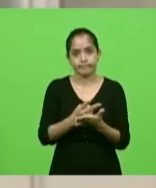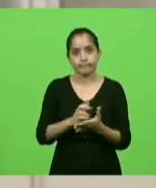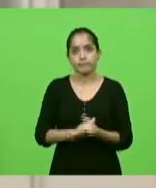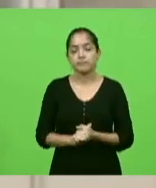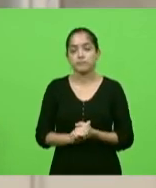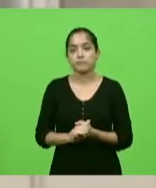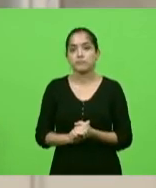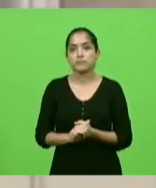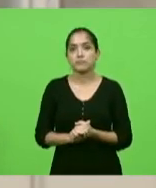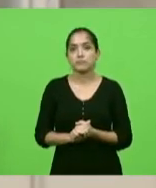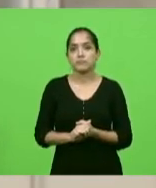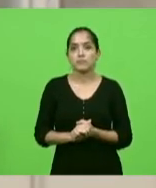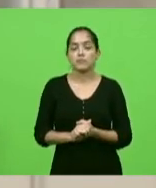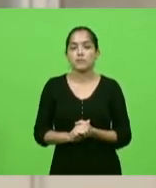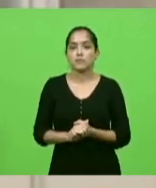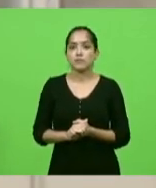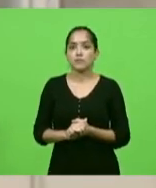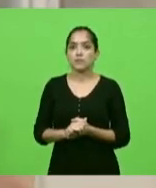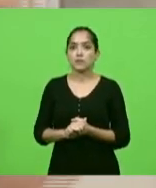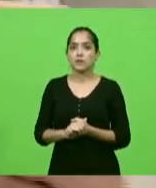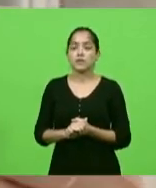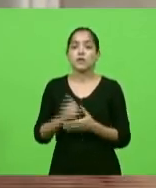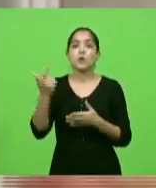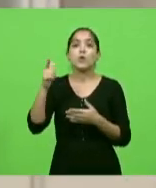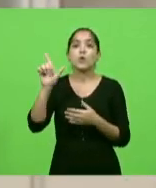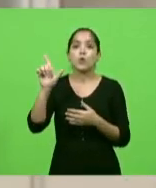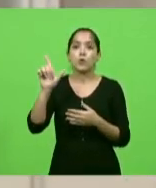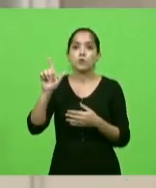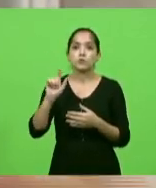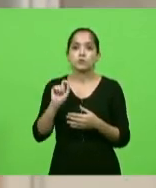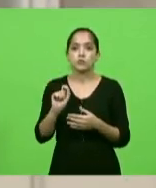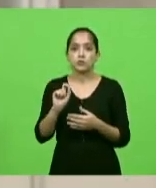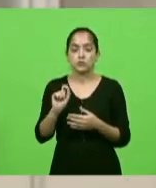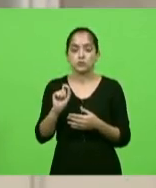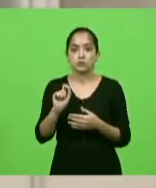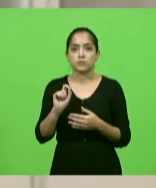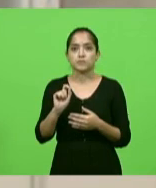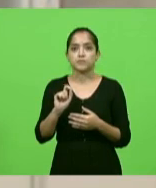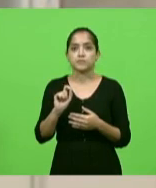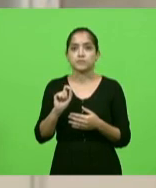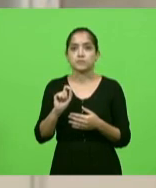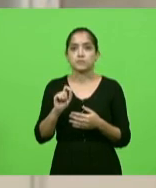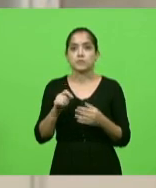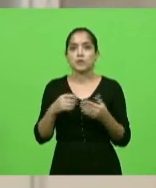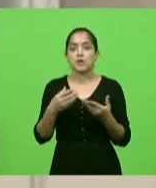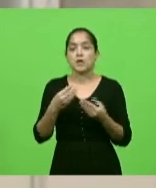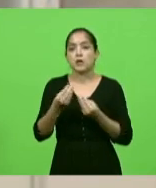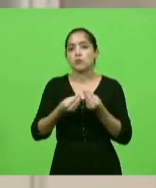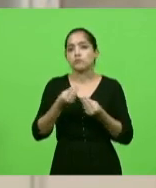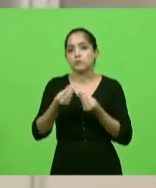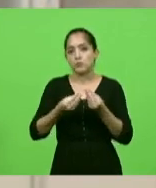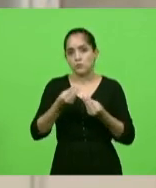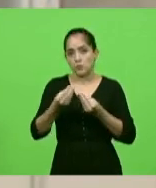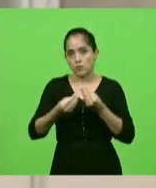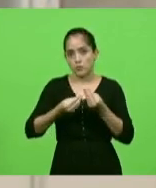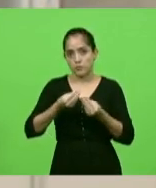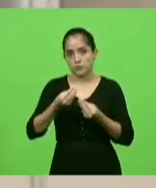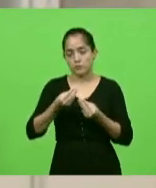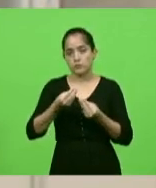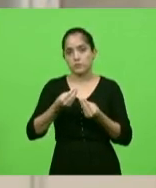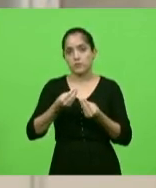pois bem o outro é aonde poderia entrar